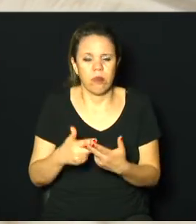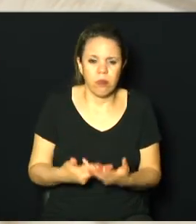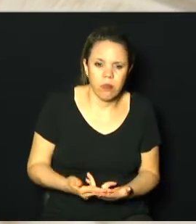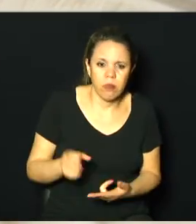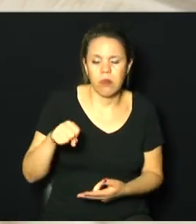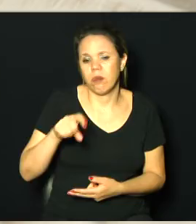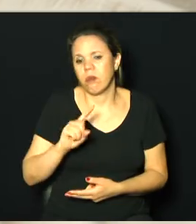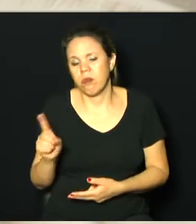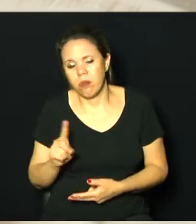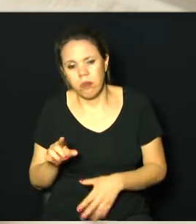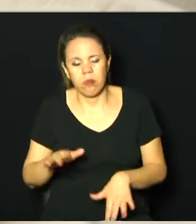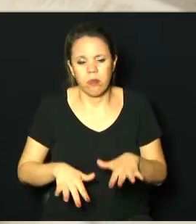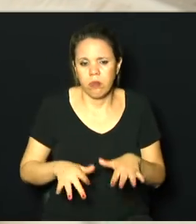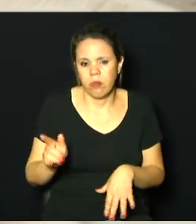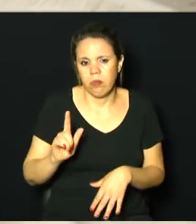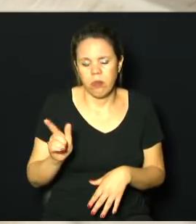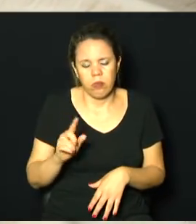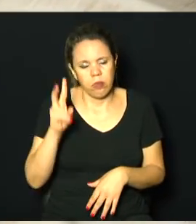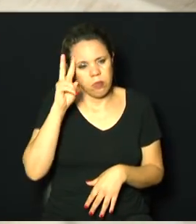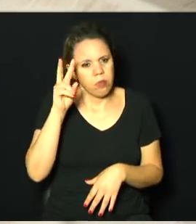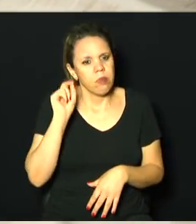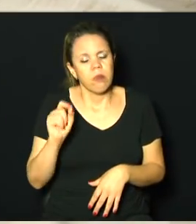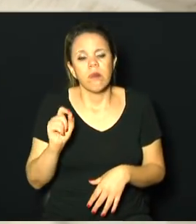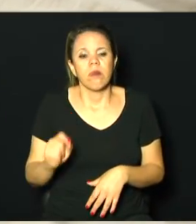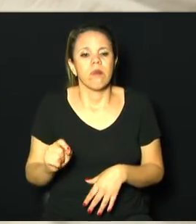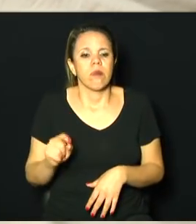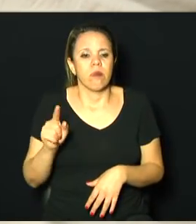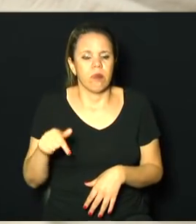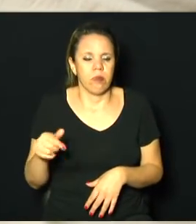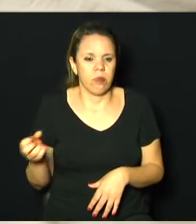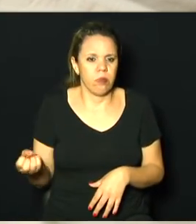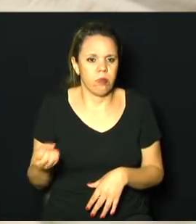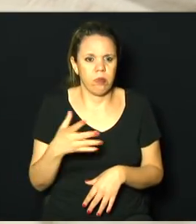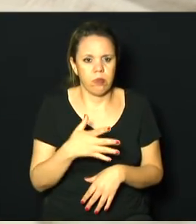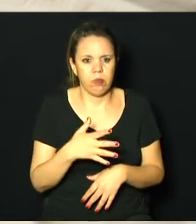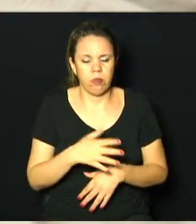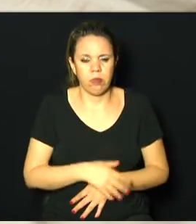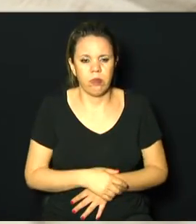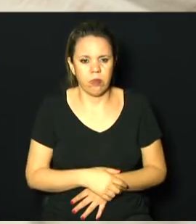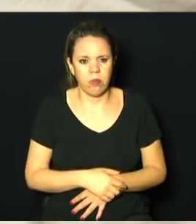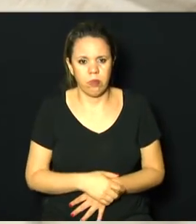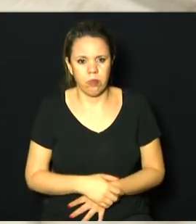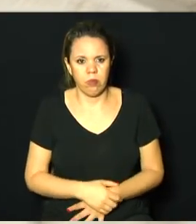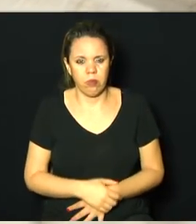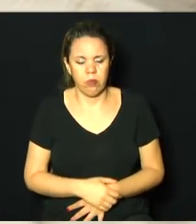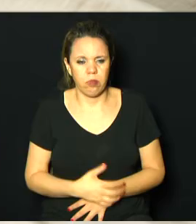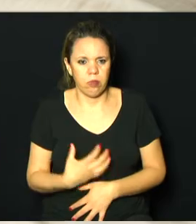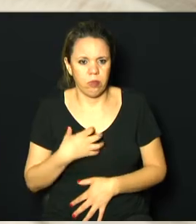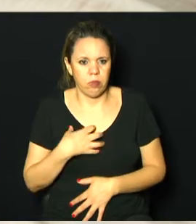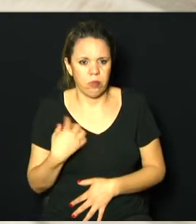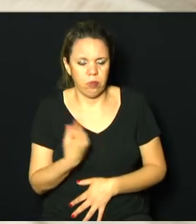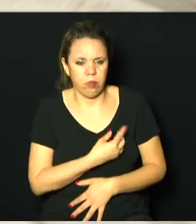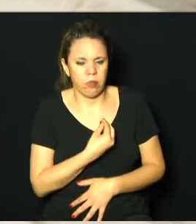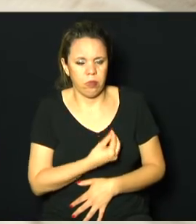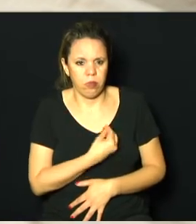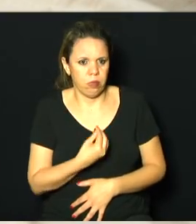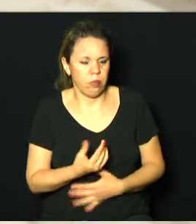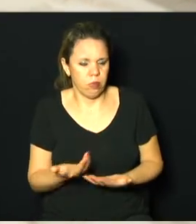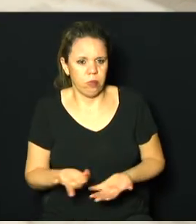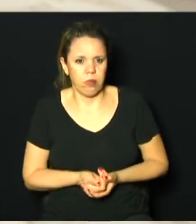impaciente, mas isso é claro, lembrando que assim, com essa nova, né, essa nova forma que nós estamos